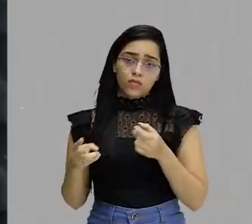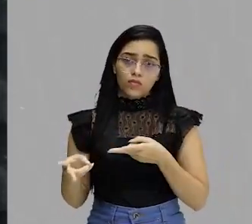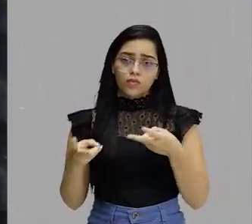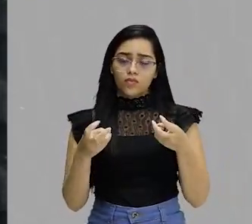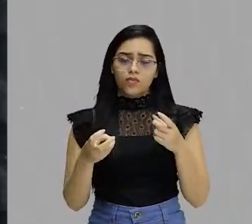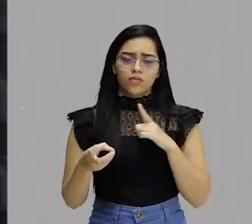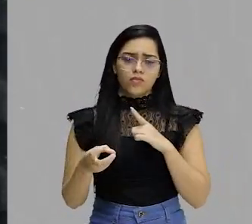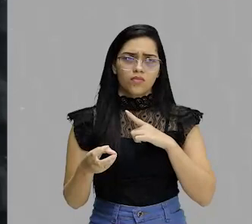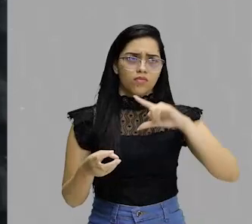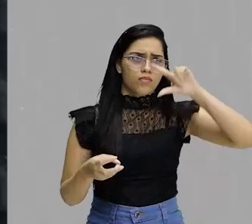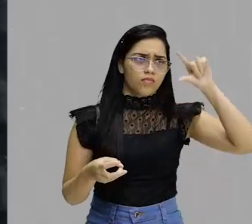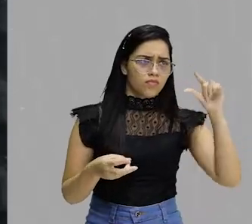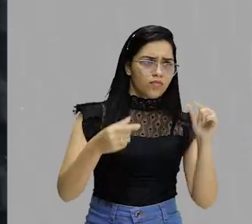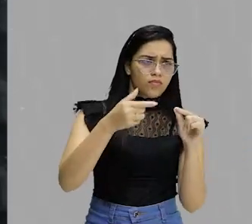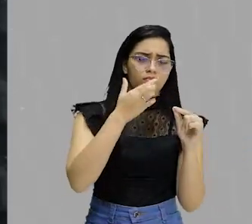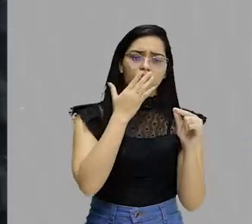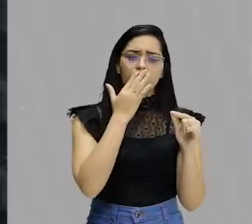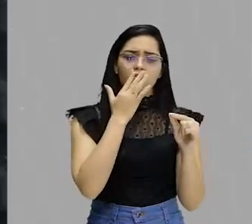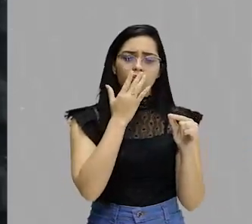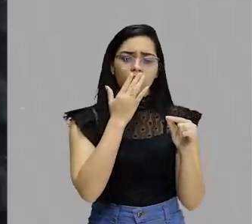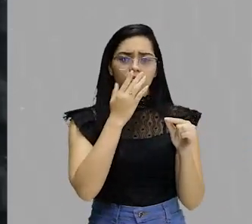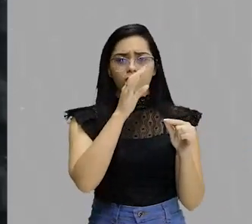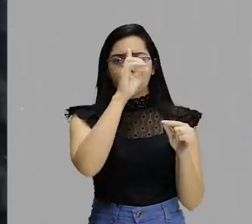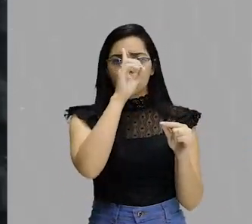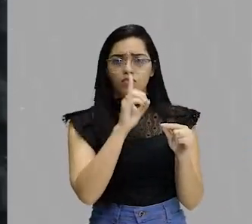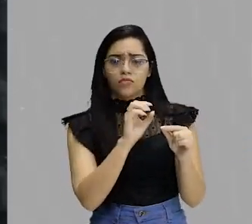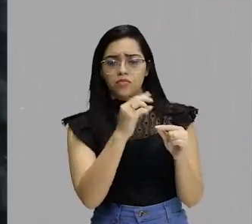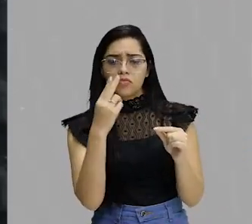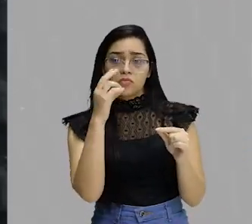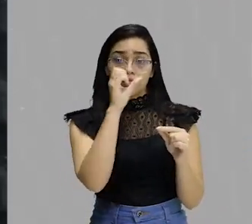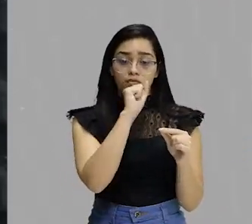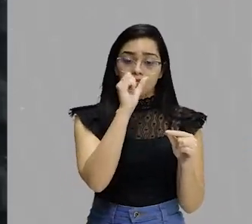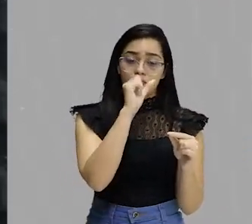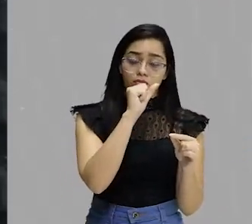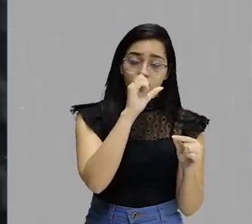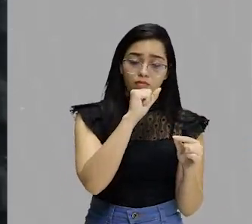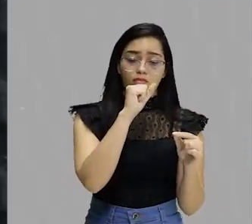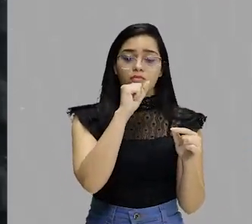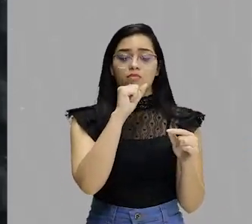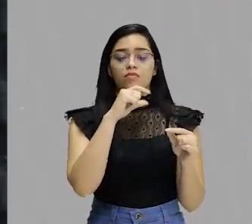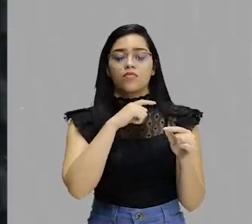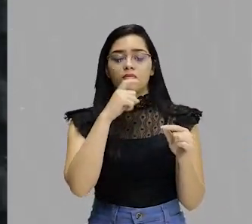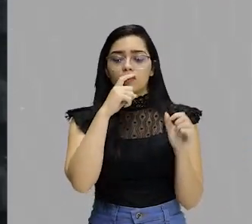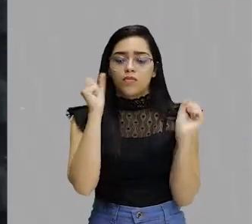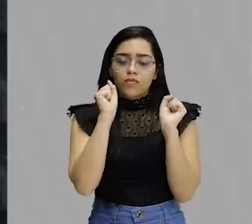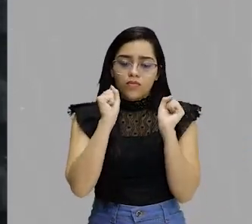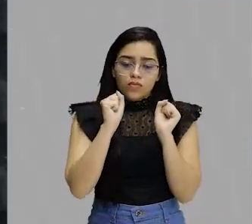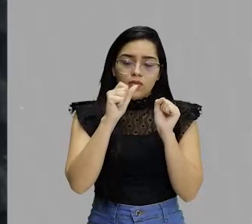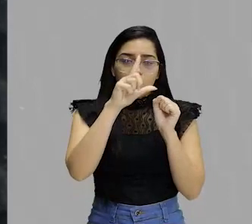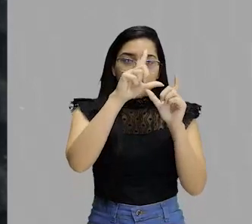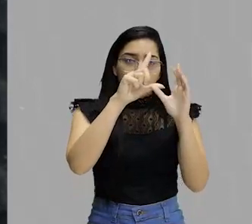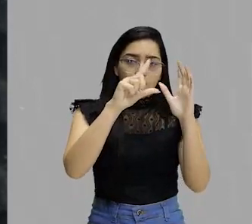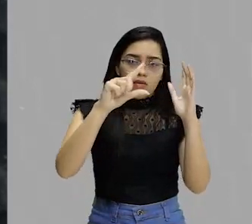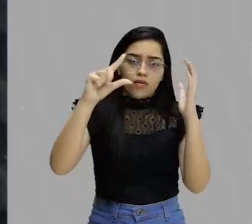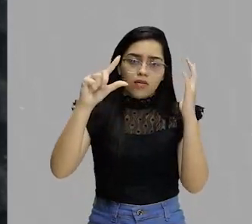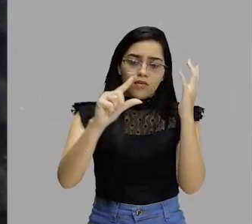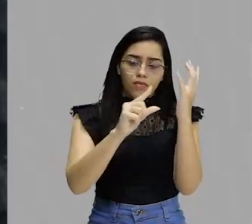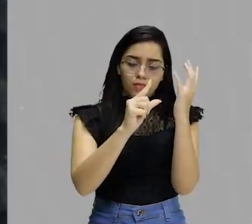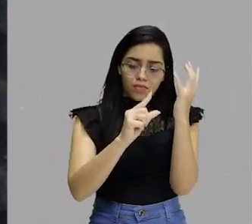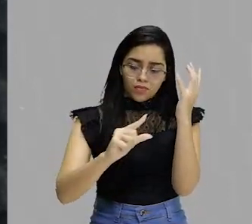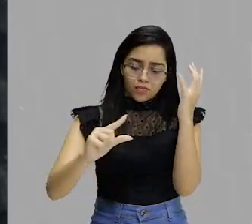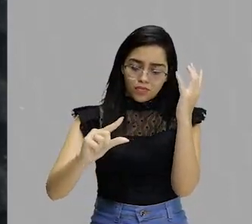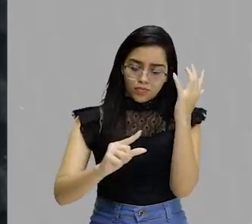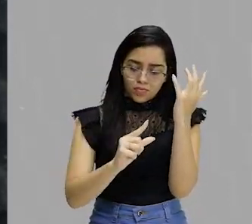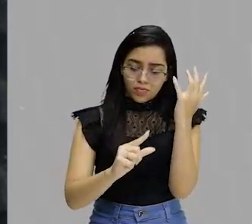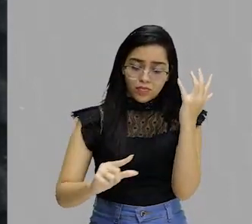plantas com uma coloração mais amarelada ou alaranjada, e aí quando chega no inverno ela vai cair, essa